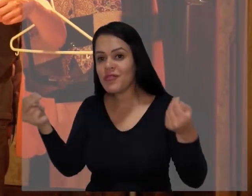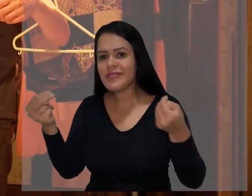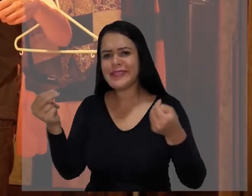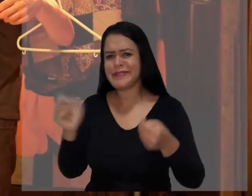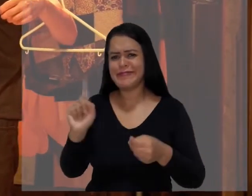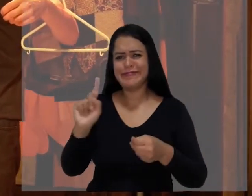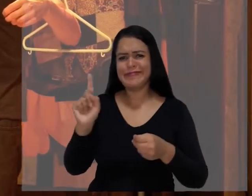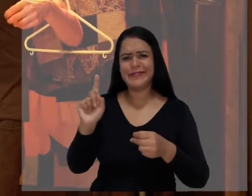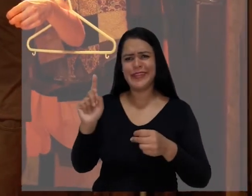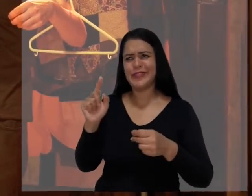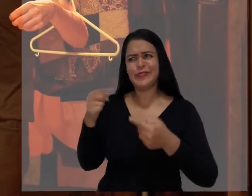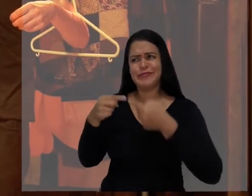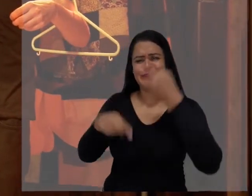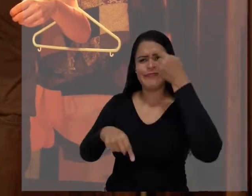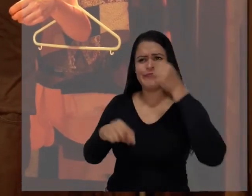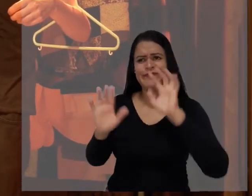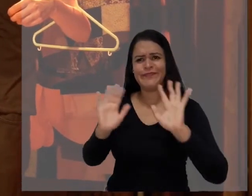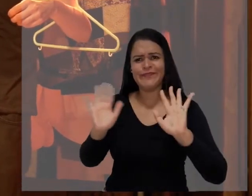meu curso